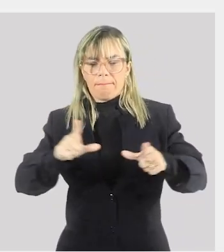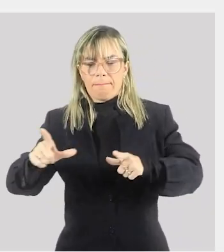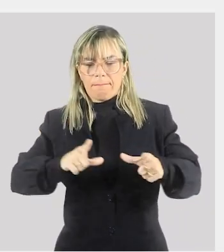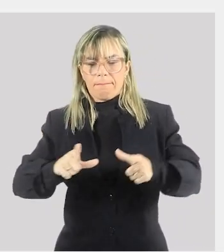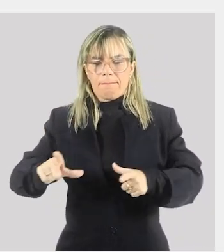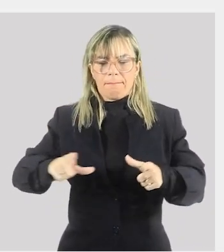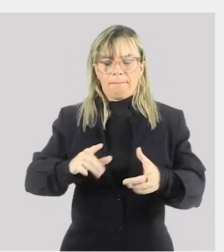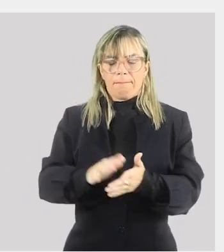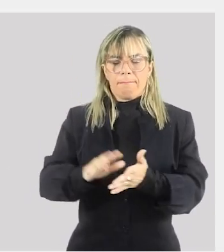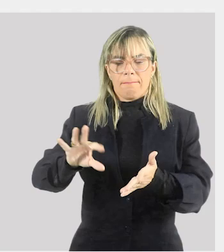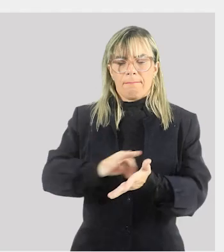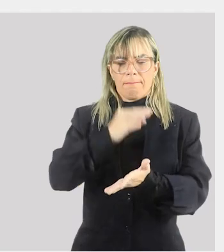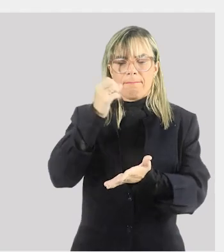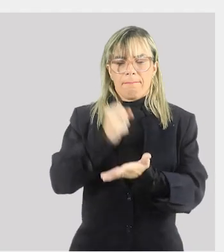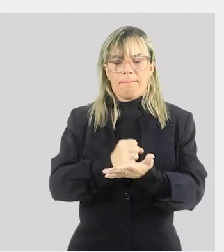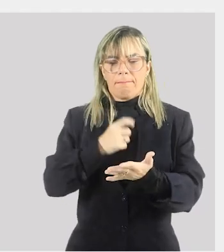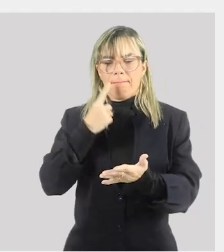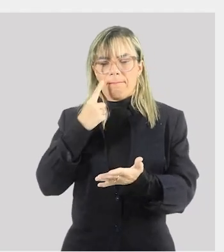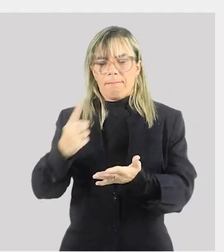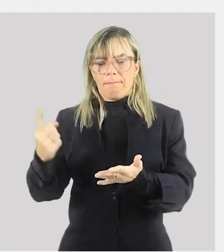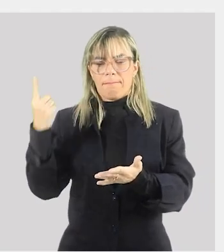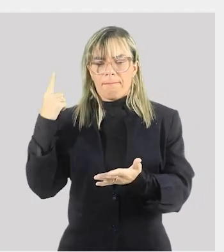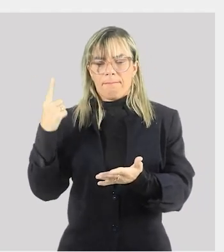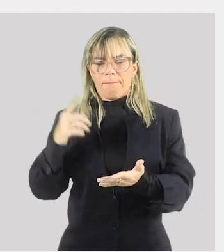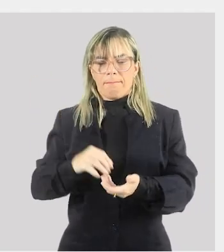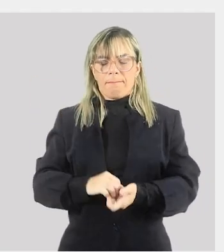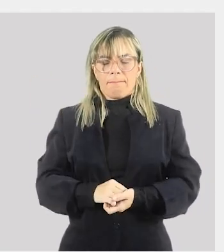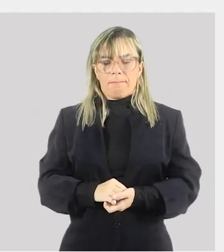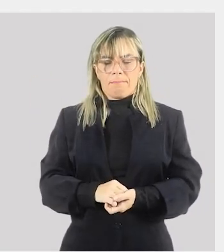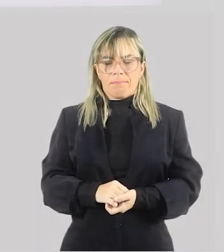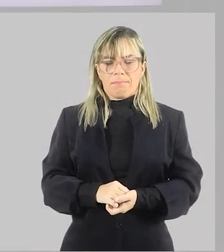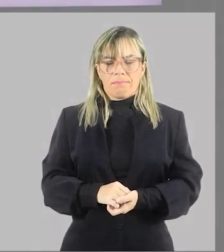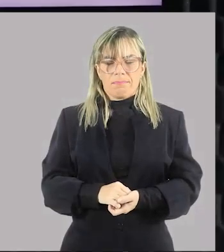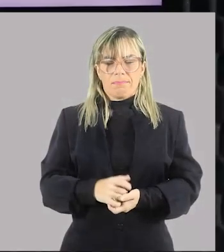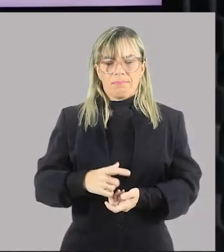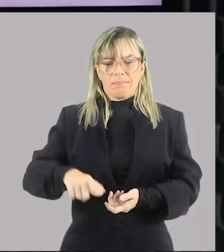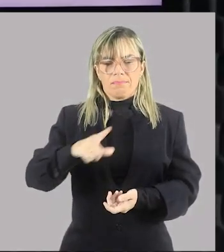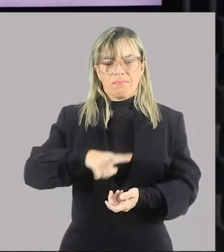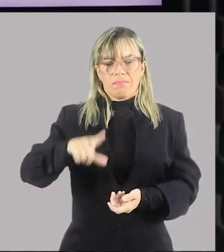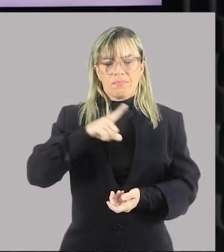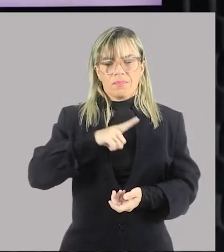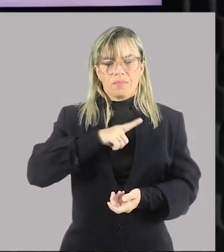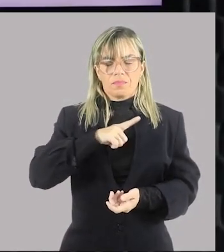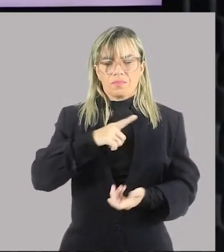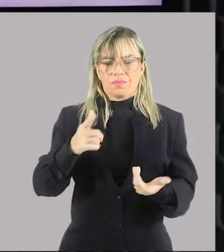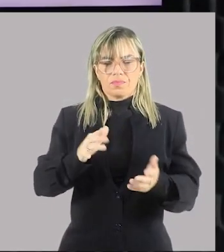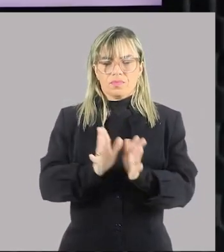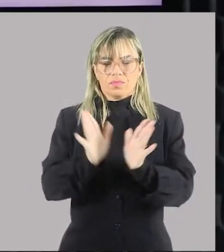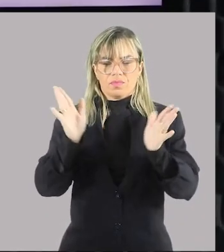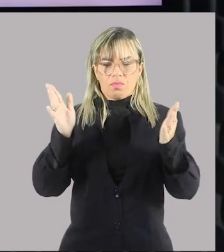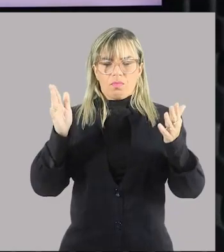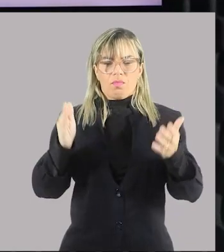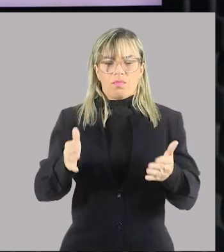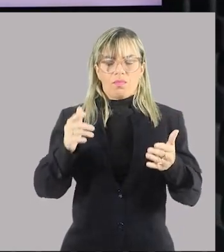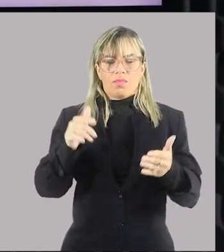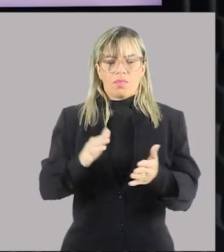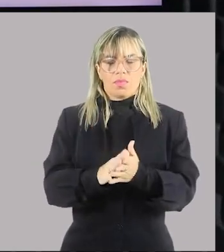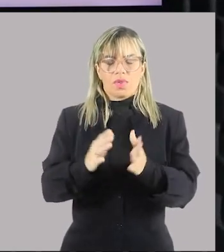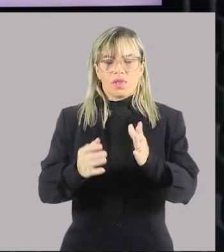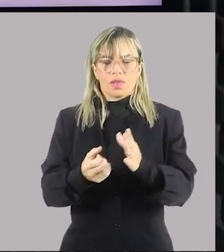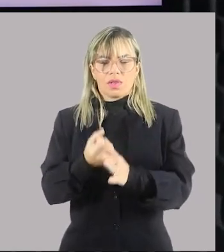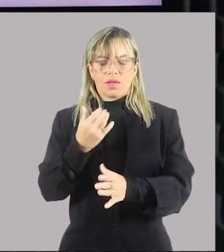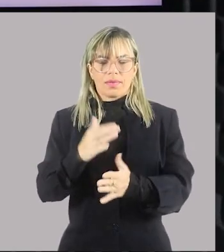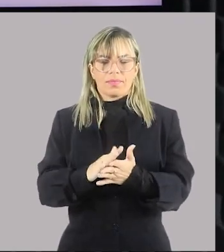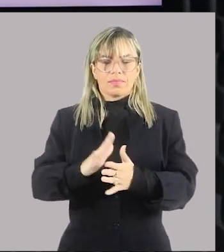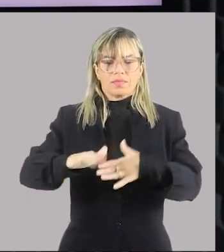principais empresas geradoras aqui, elas que se têm a maior concentração da geração de empregos. Por